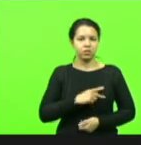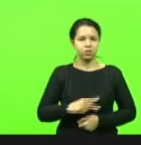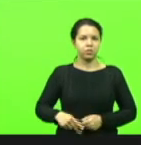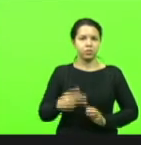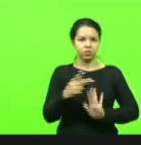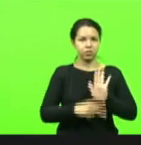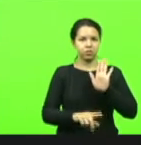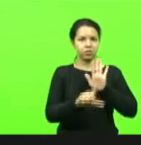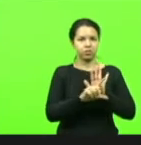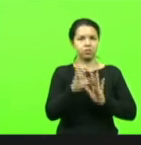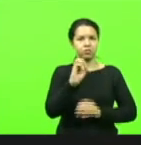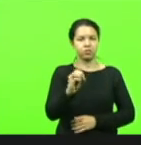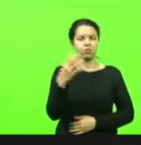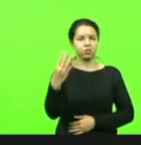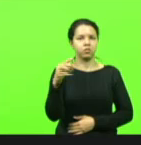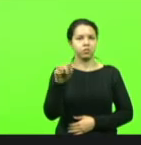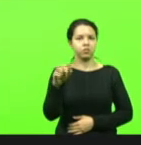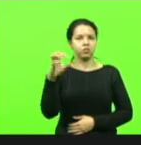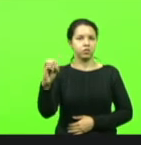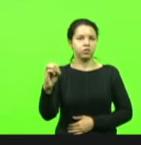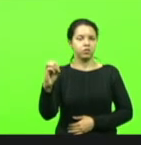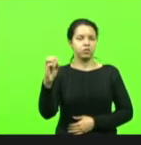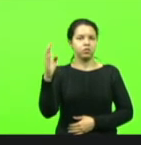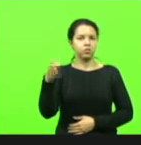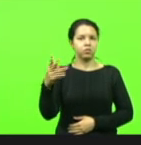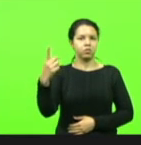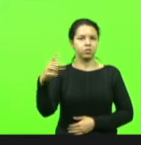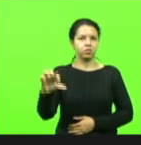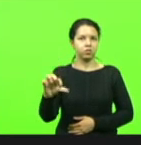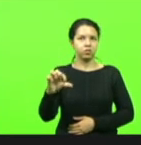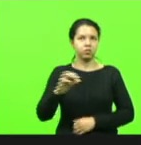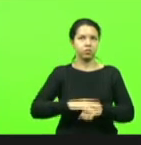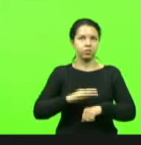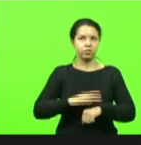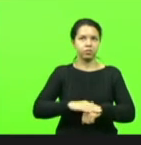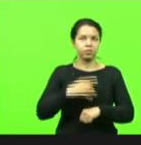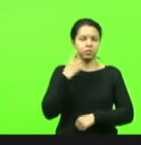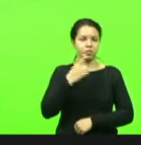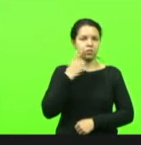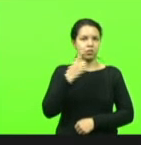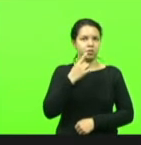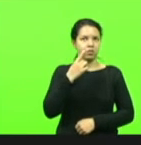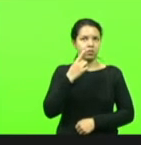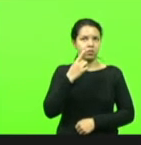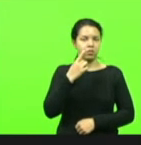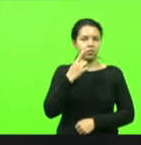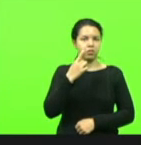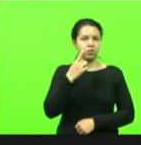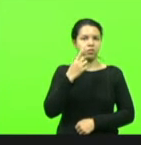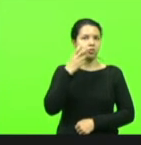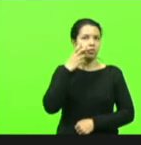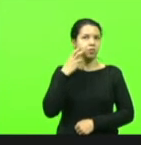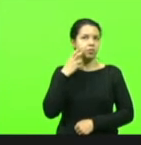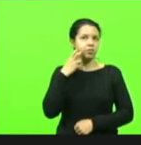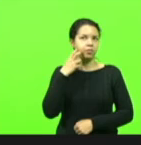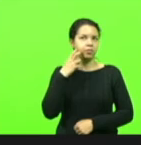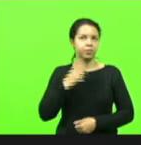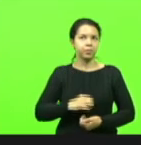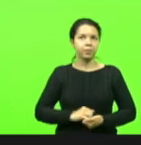projeto de lei 0.0 2019 Ok Deputado Luiz Fernando Vampiro